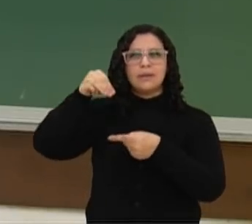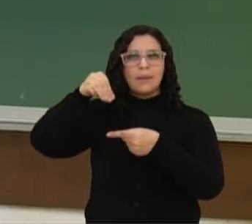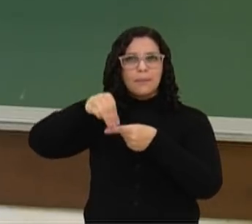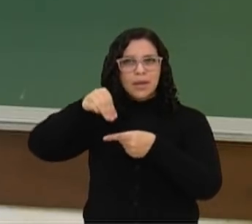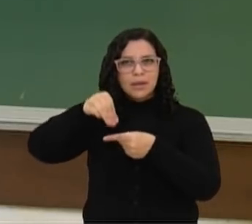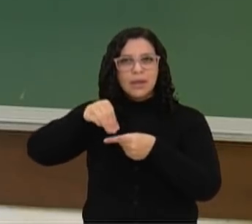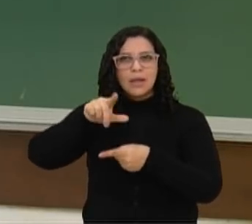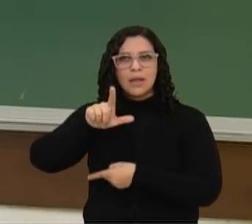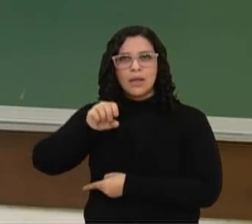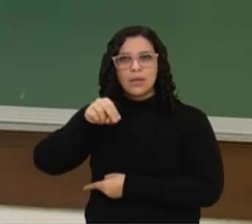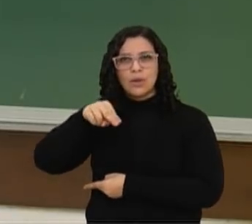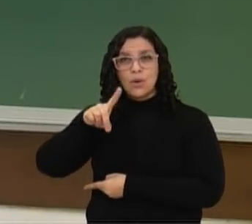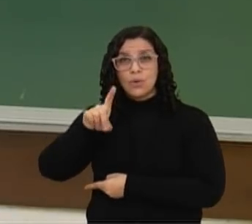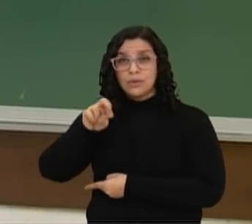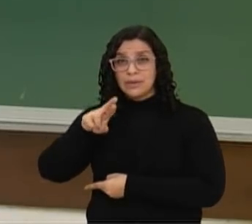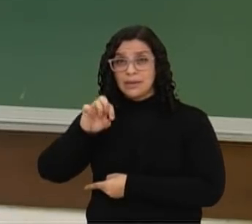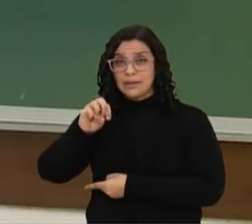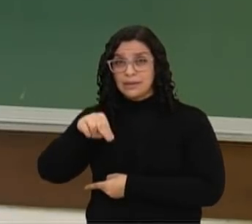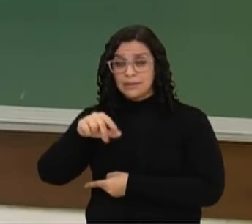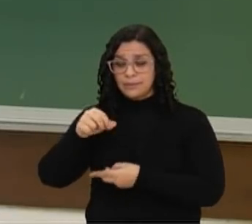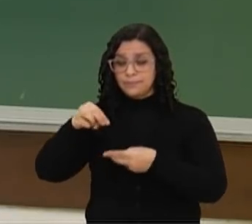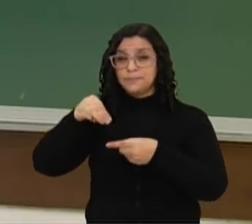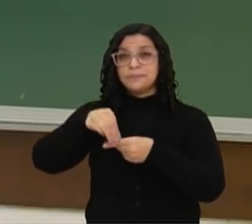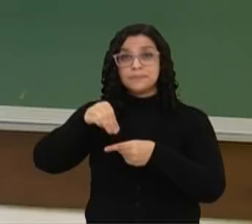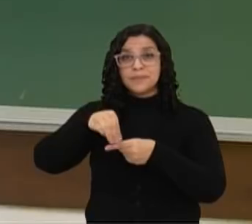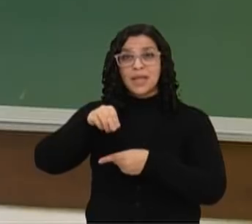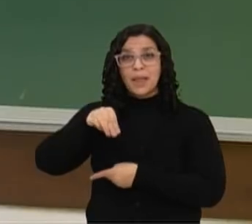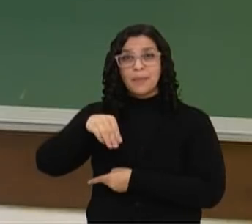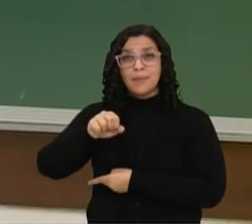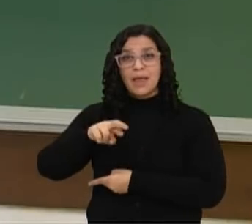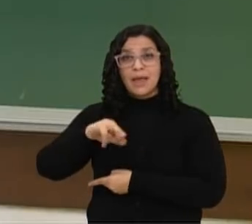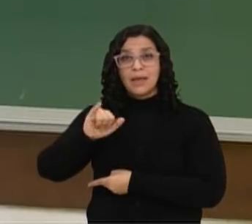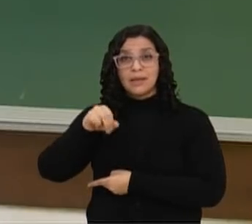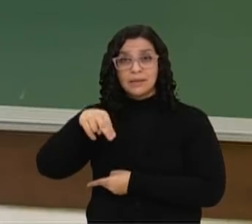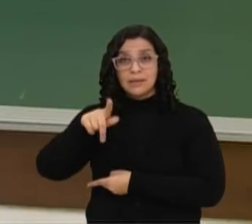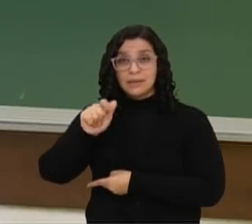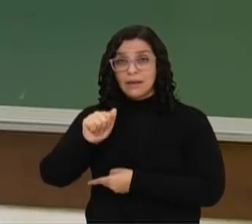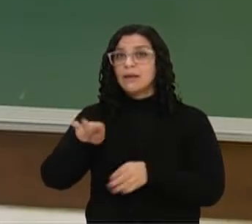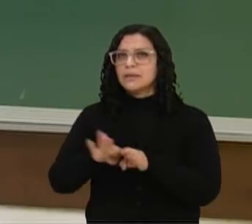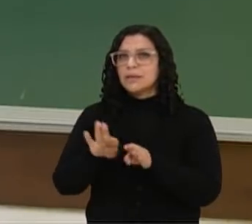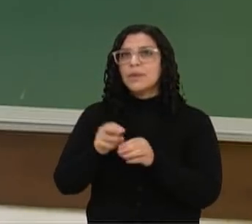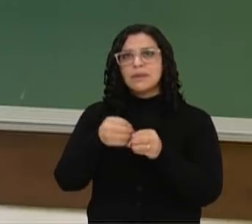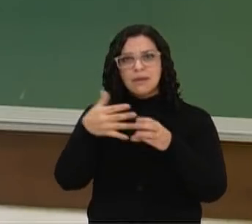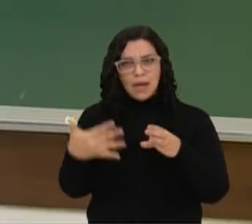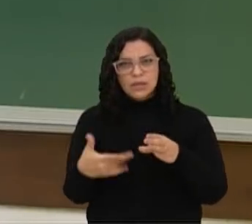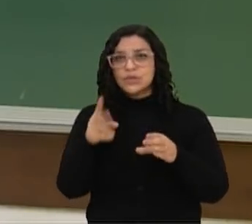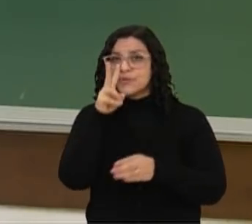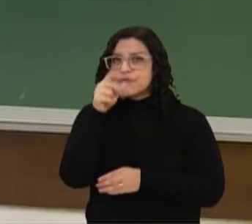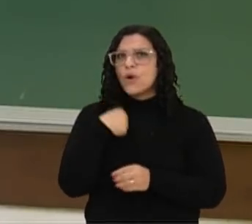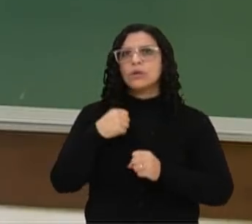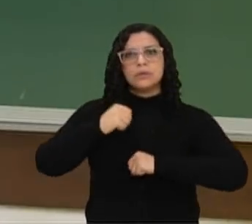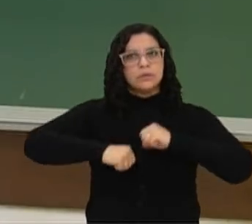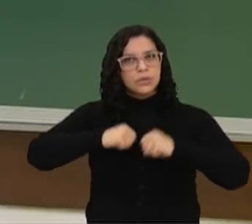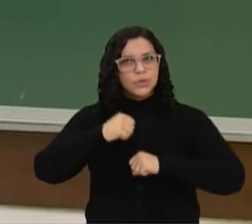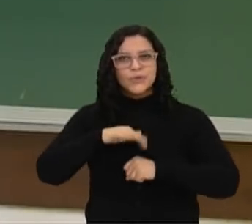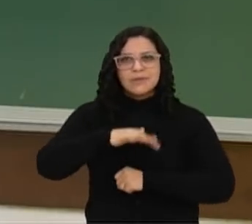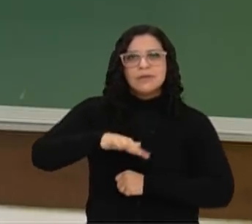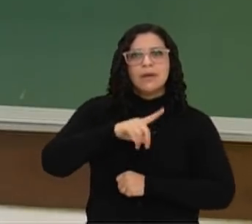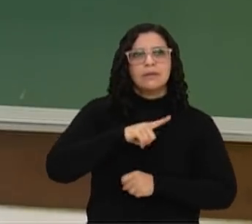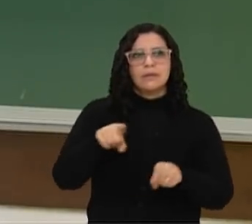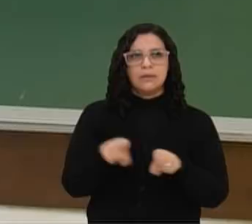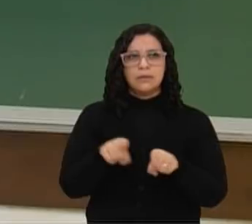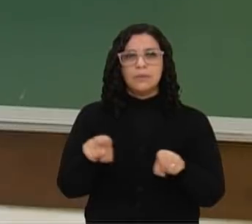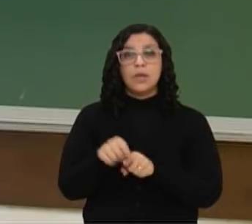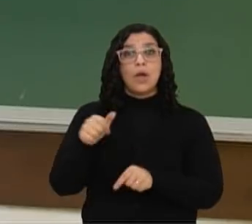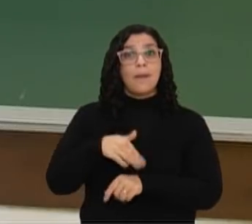se destaca ali como as áreas que apresentam essas características ali mais fortes, né, do setor industrial